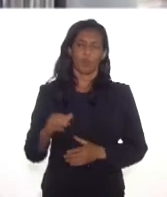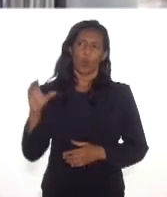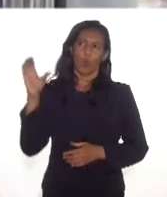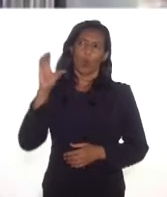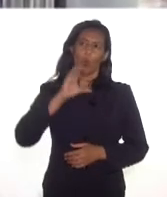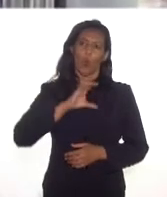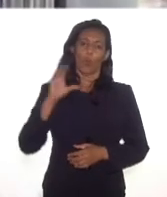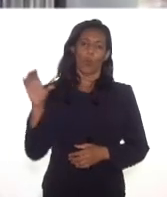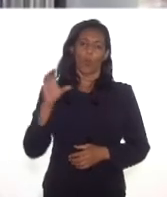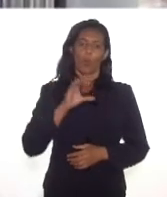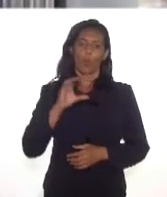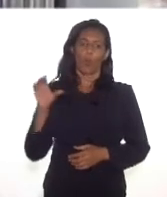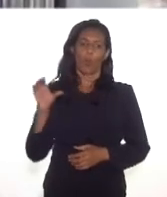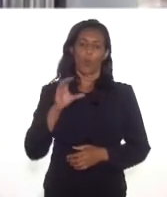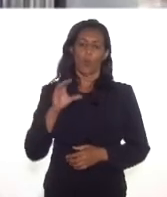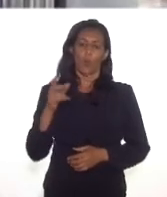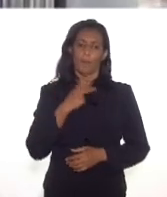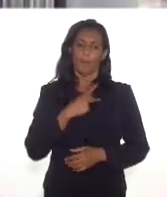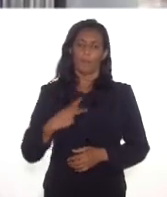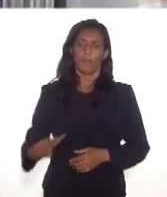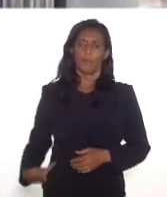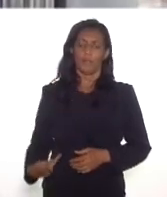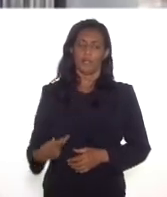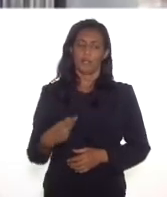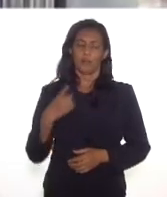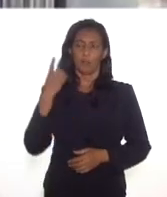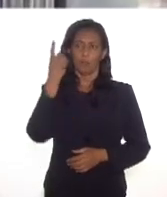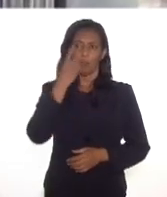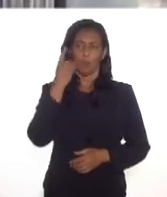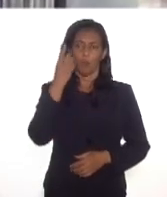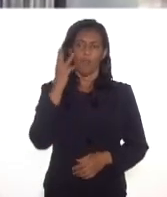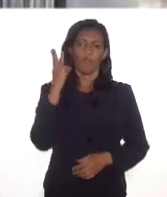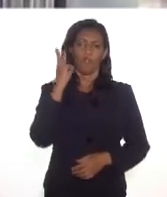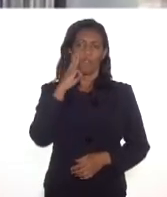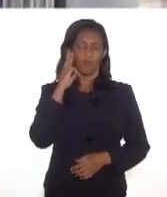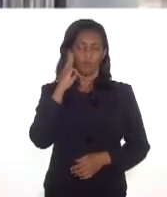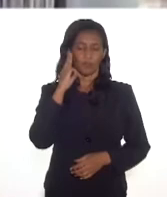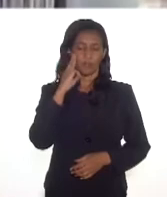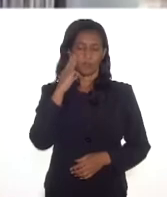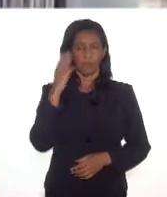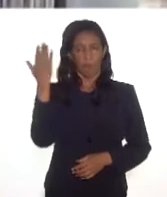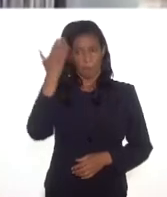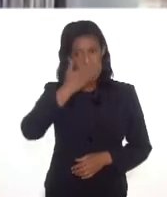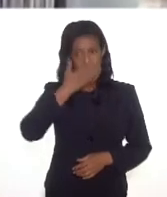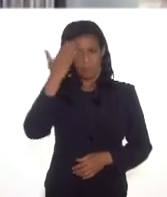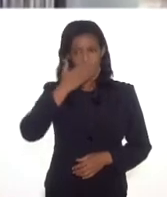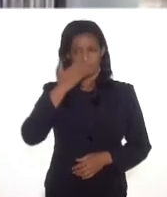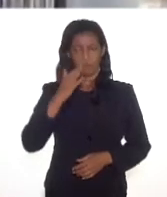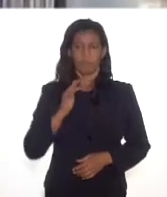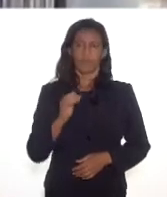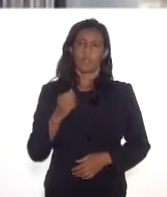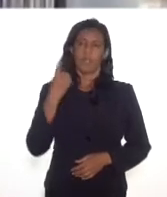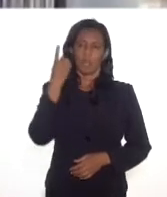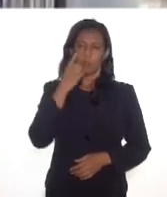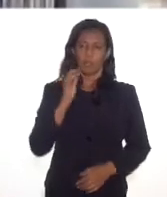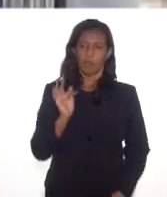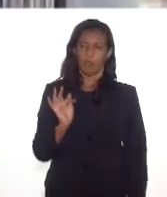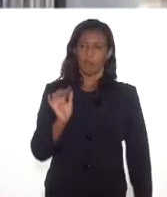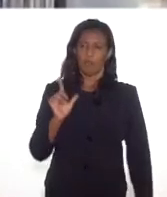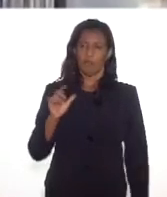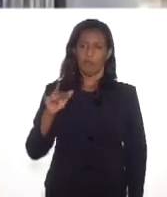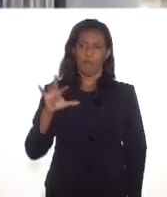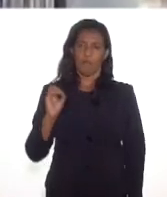coordenada e presidida pelo deputado Valdeir Carneiro, estava presente o deputado Flávio Serafini,